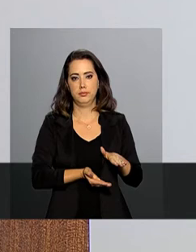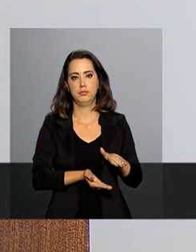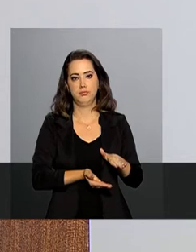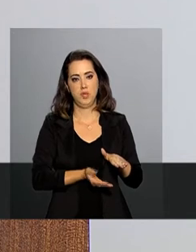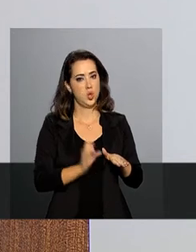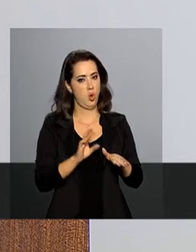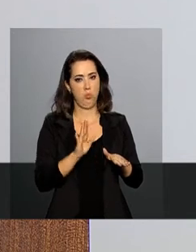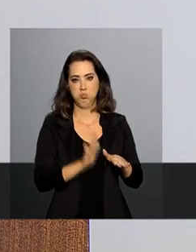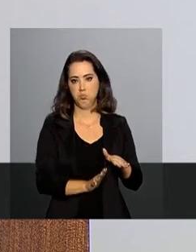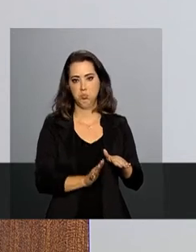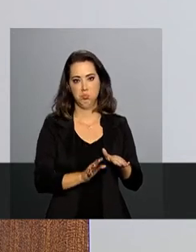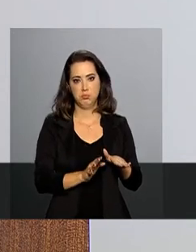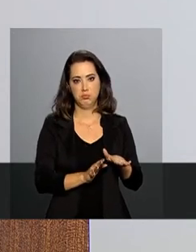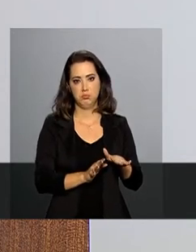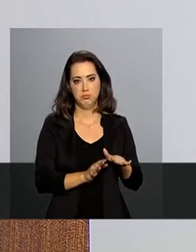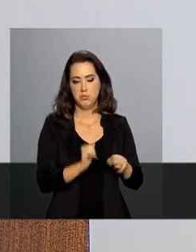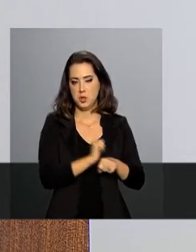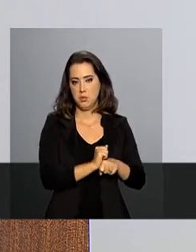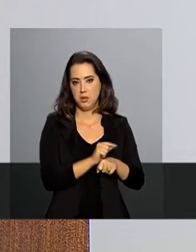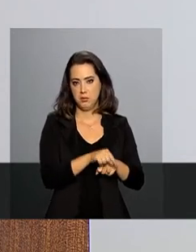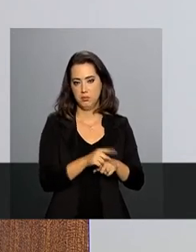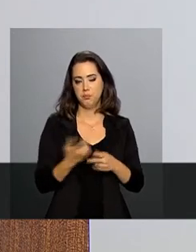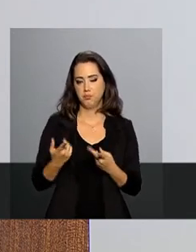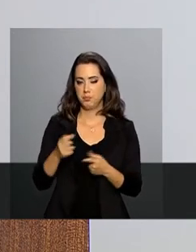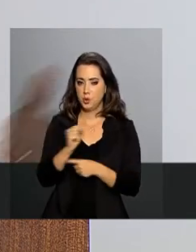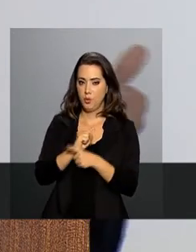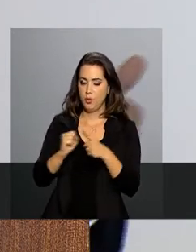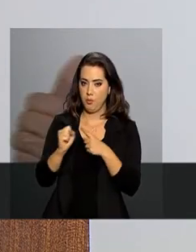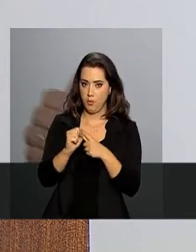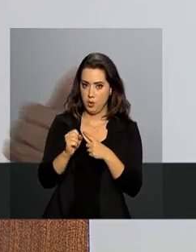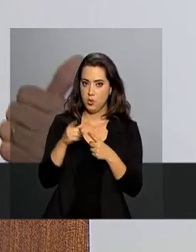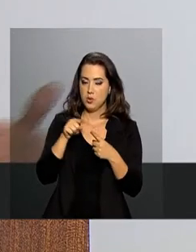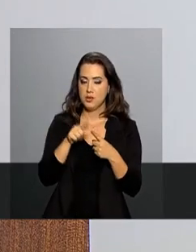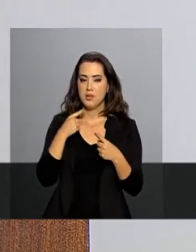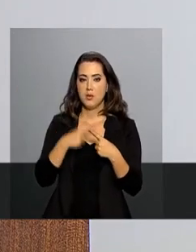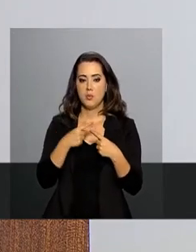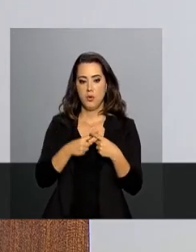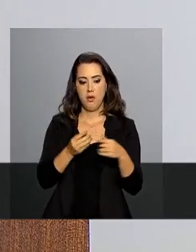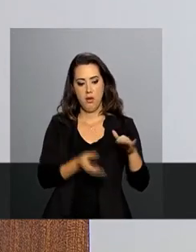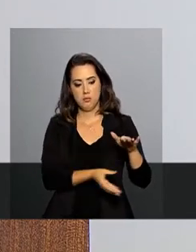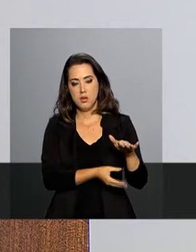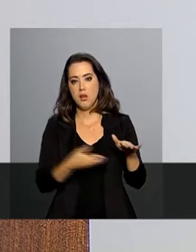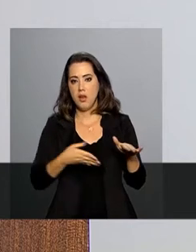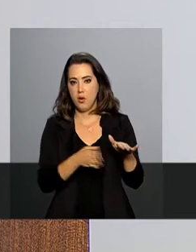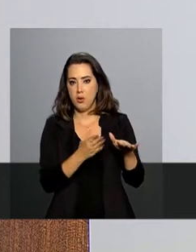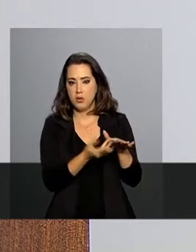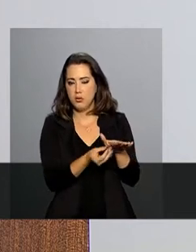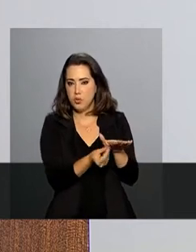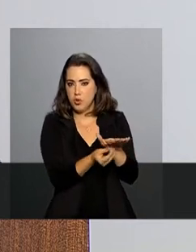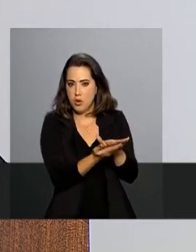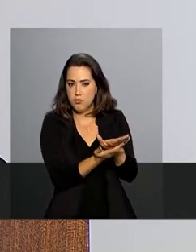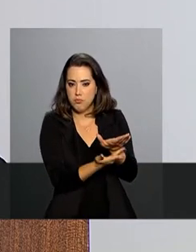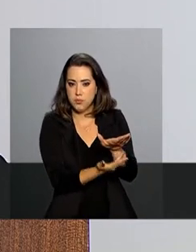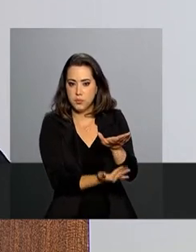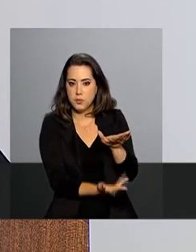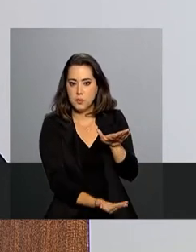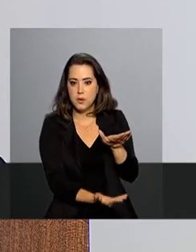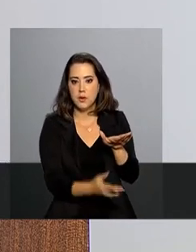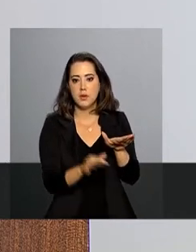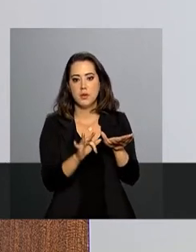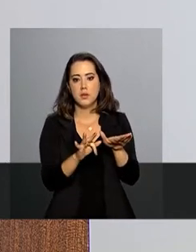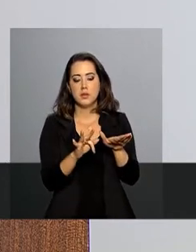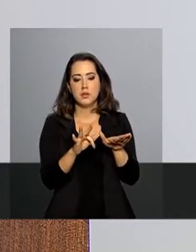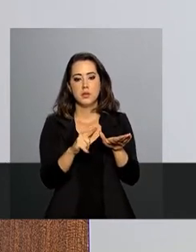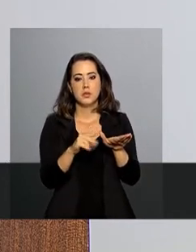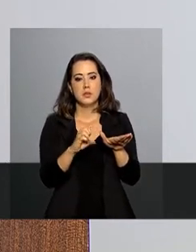vertente digo eu social porque desta remuneração do fundo de garantia que também em um momento muito